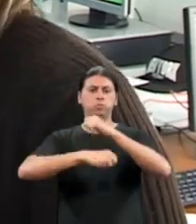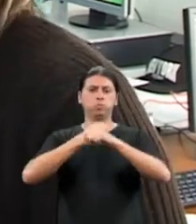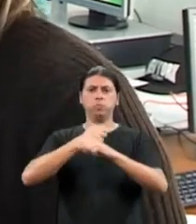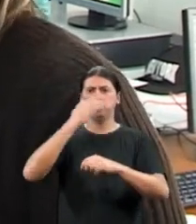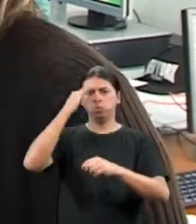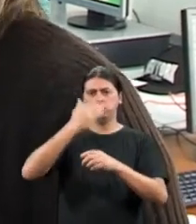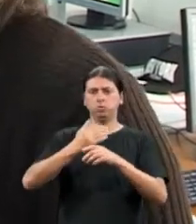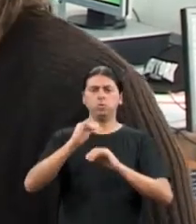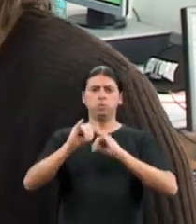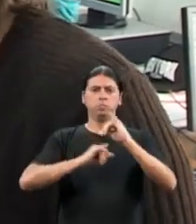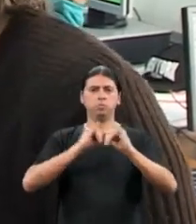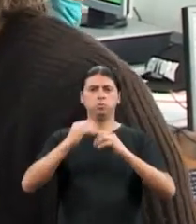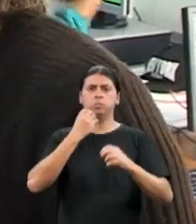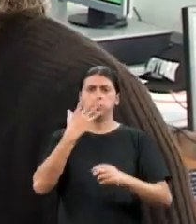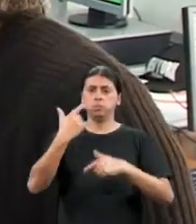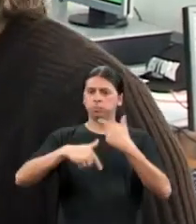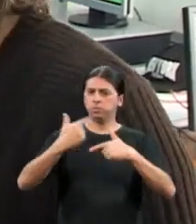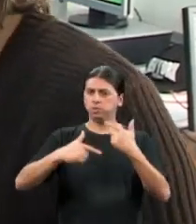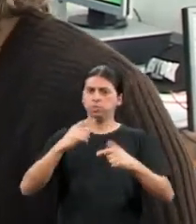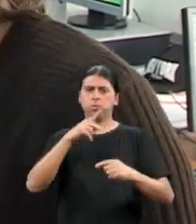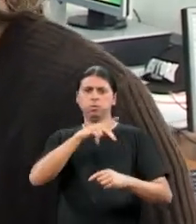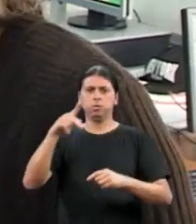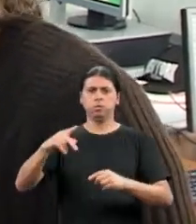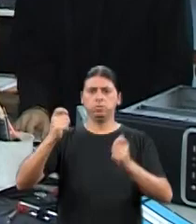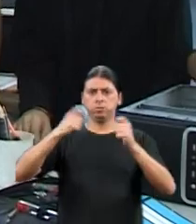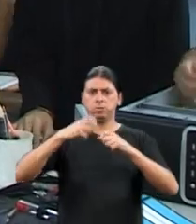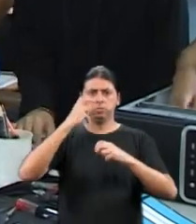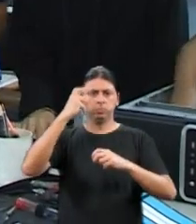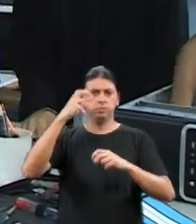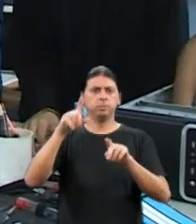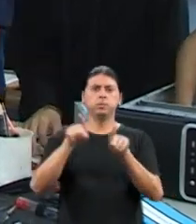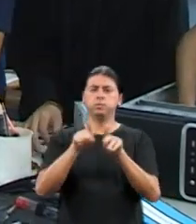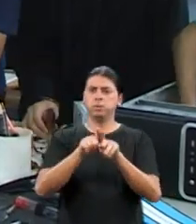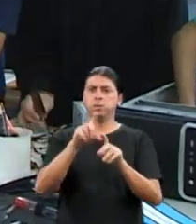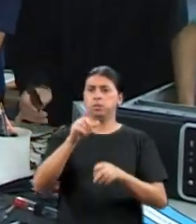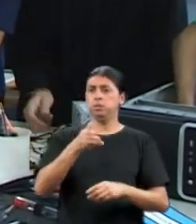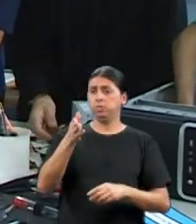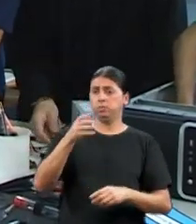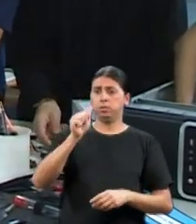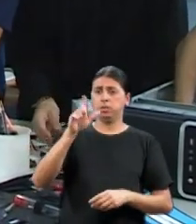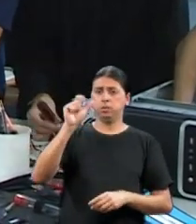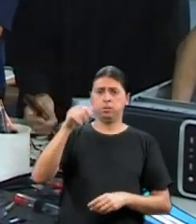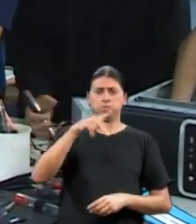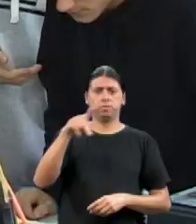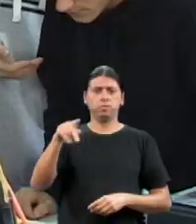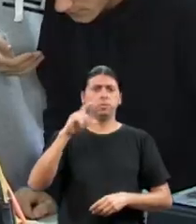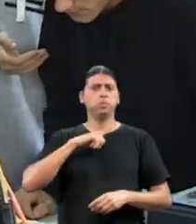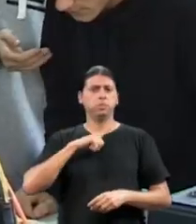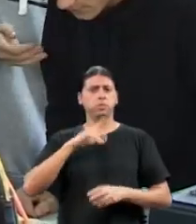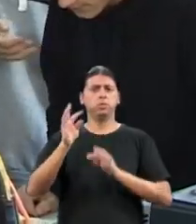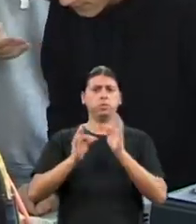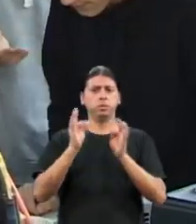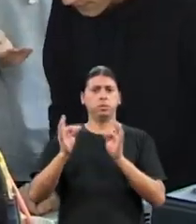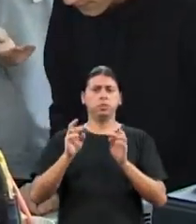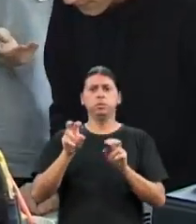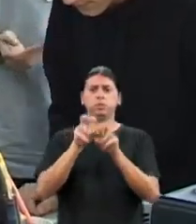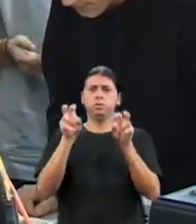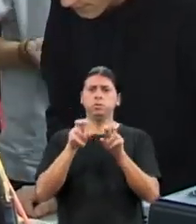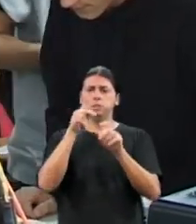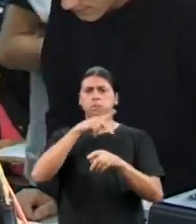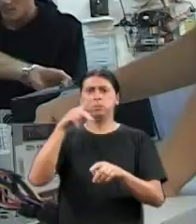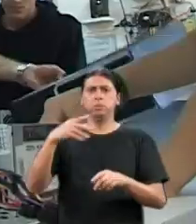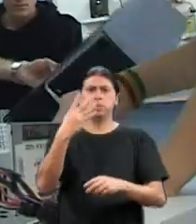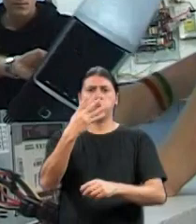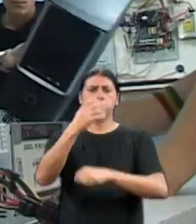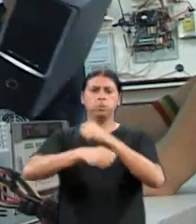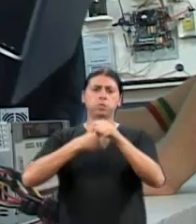deve ser bem trabalhada por professores capacitados. Alan é um deles. Ele é técnico de informática e professor há 4 anos